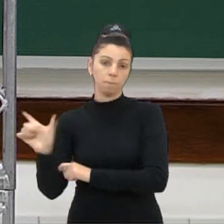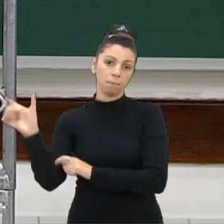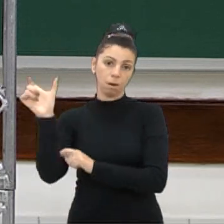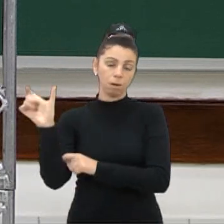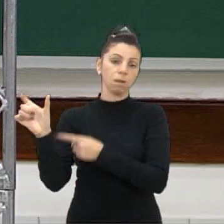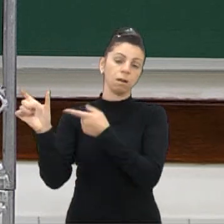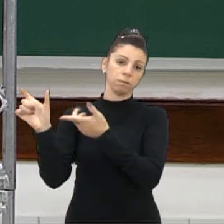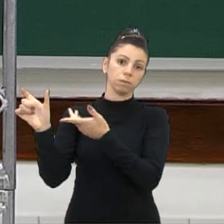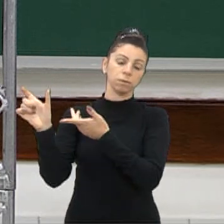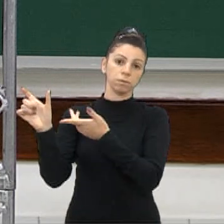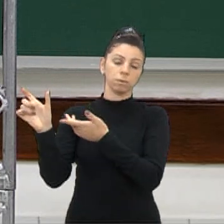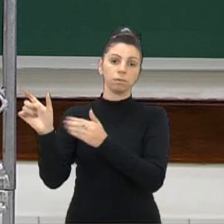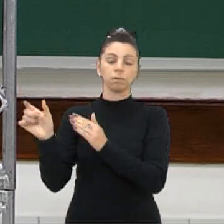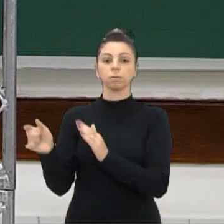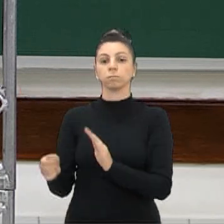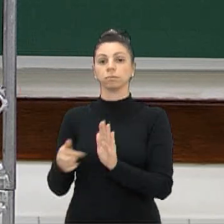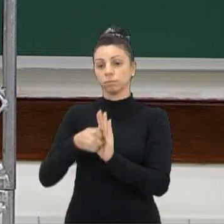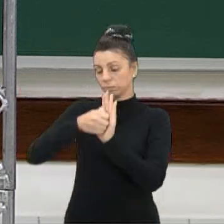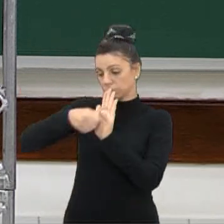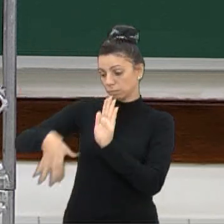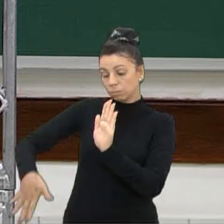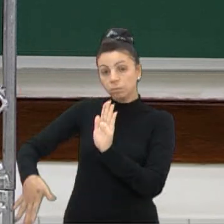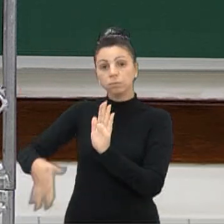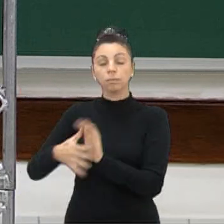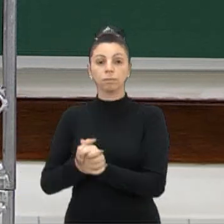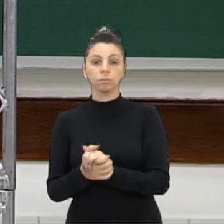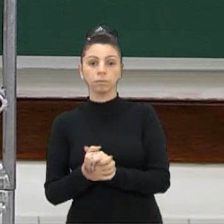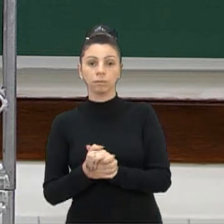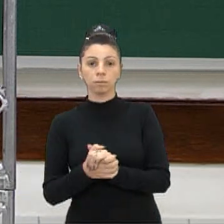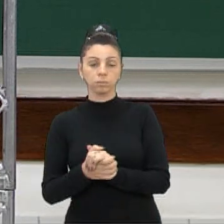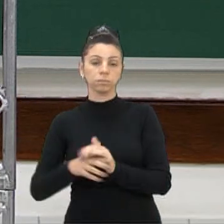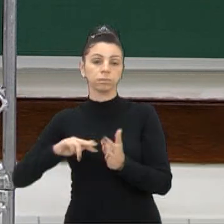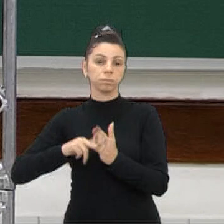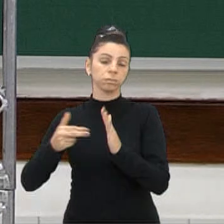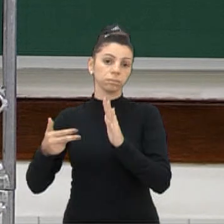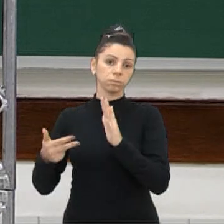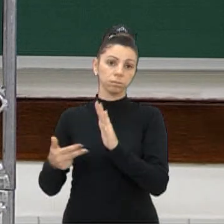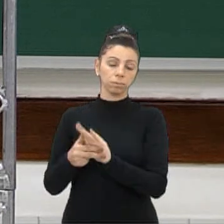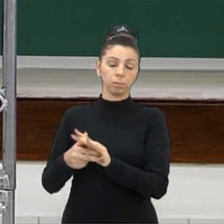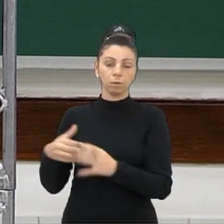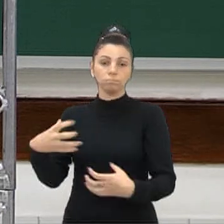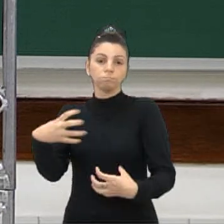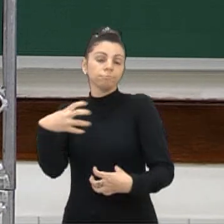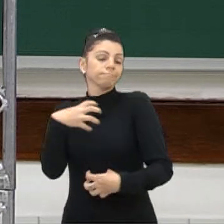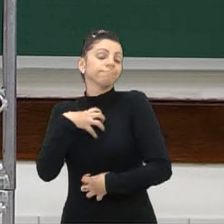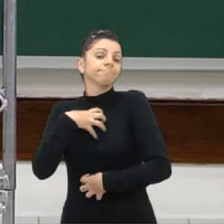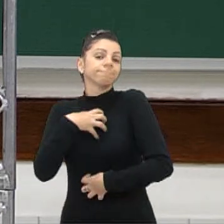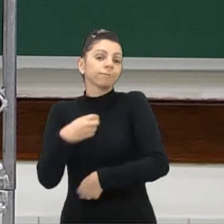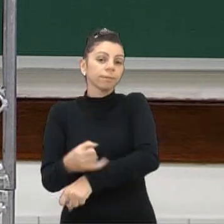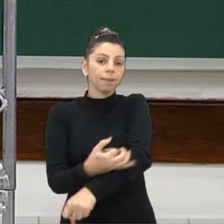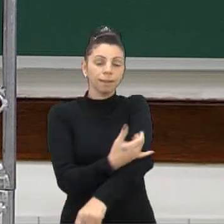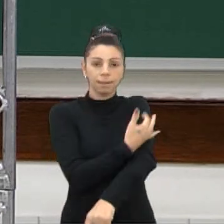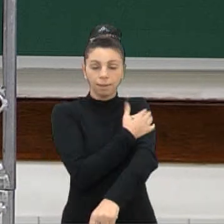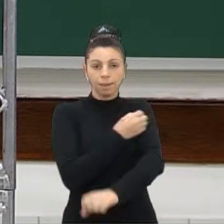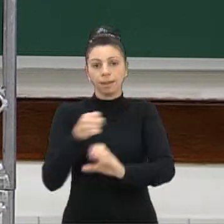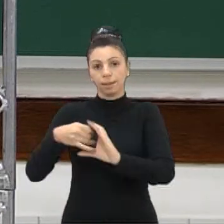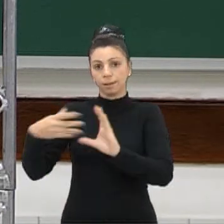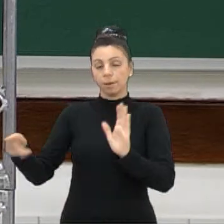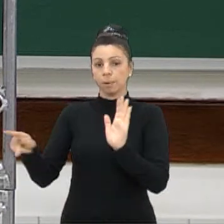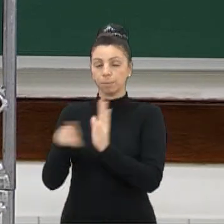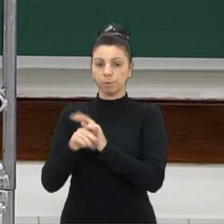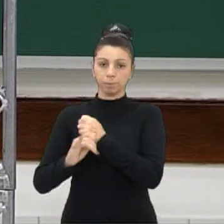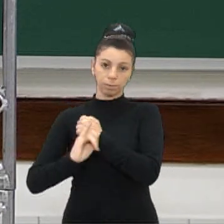que são ali figuras de linguagem, né, palavras que são utilizadas para sensibilizar o leitor, que são mais características ali